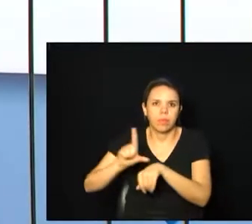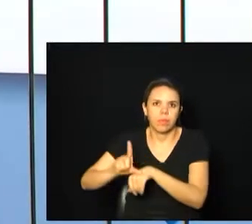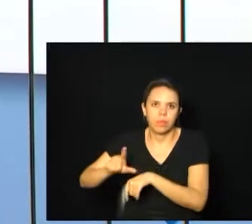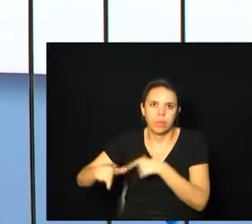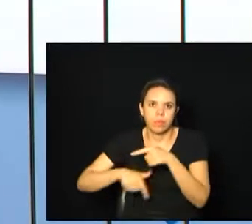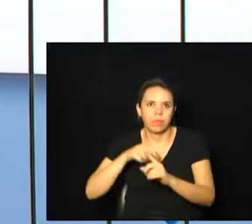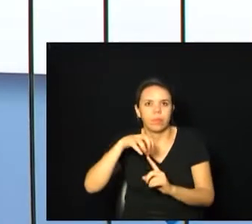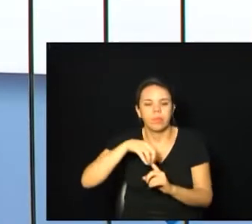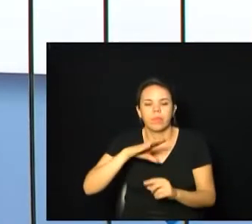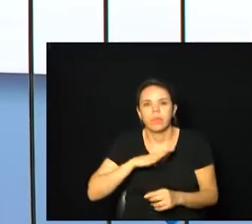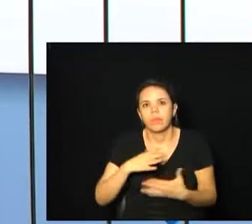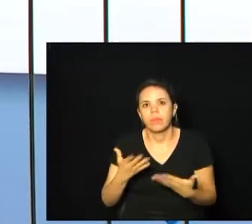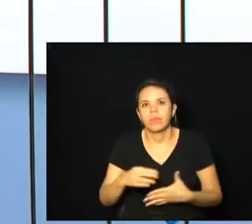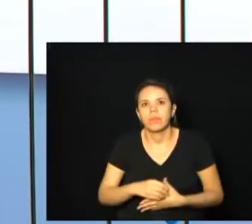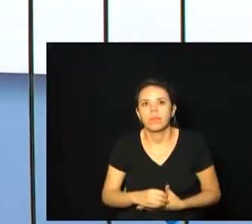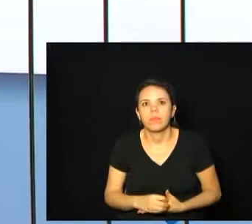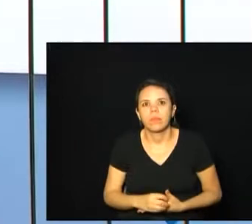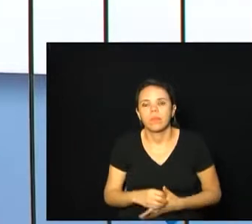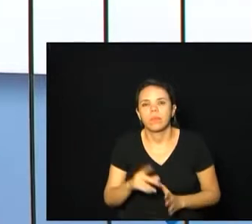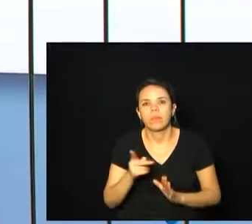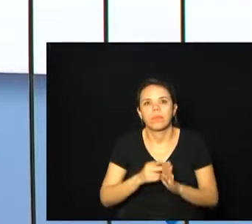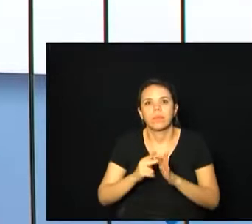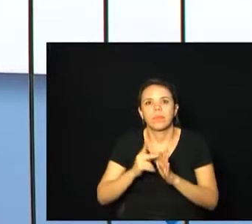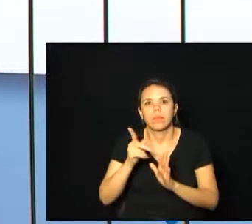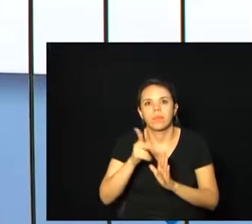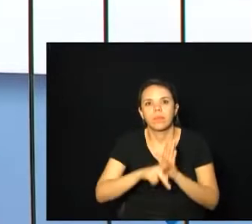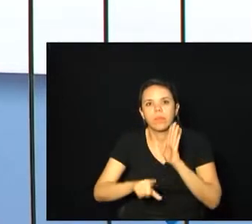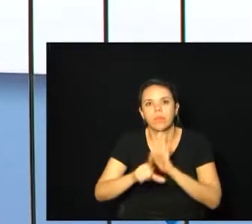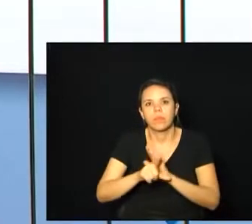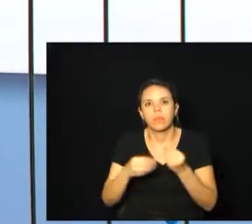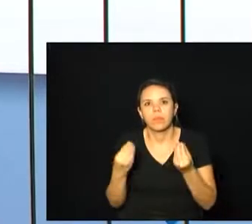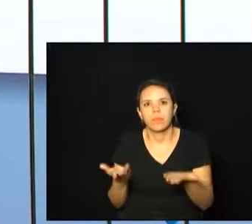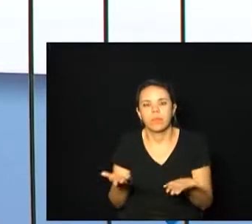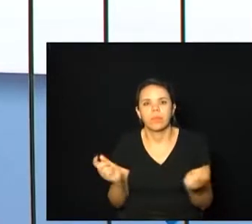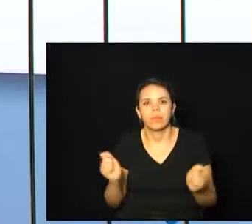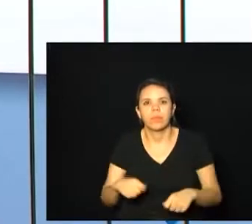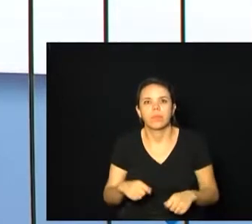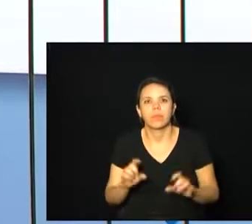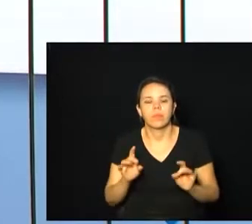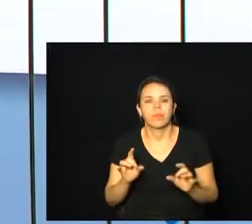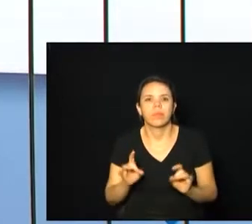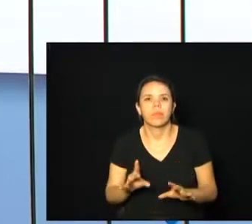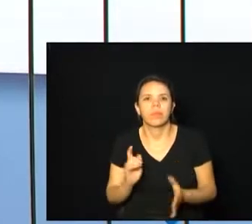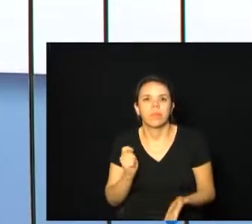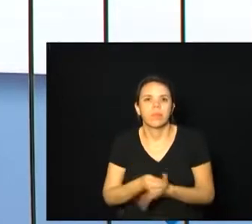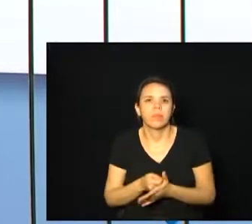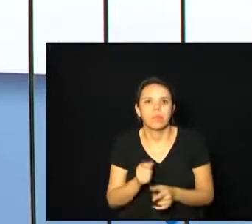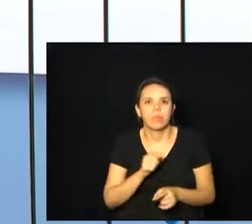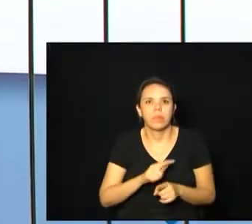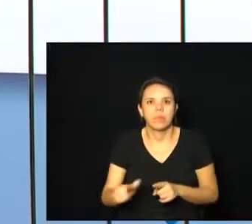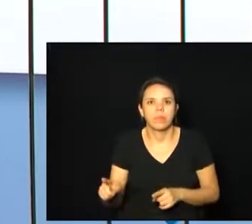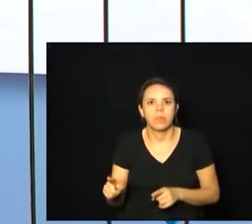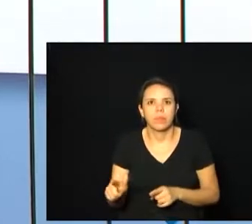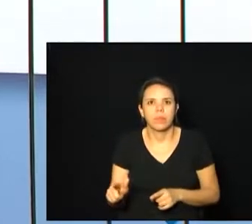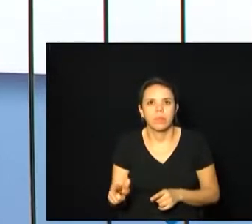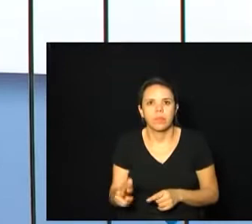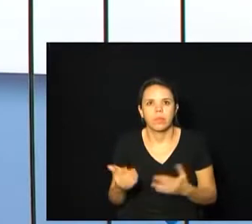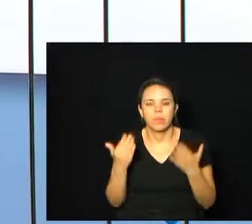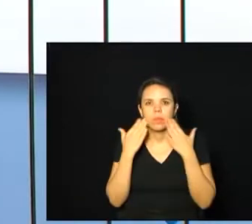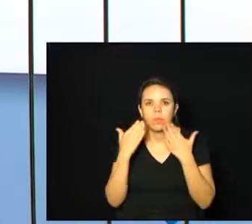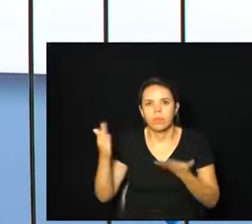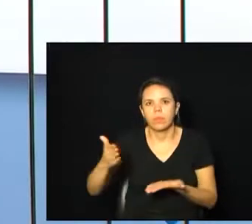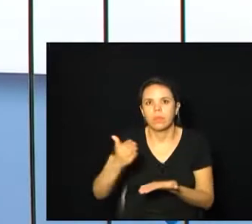aí na cidade. Olha só, projeto de lei, ele dará condições especiais de pagamento à vistas ou